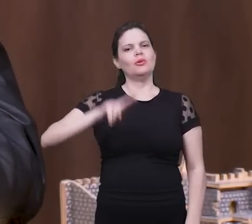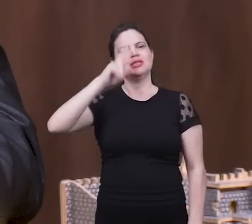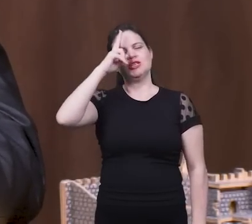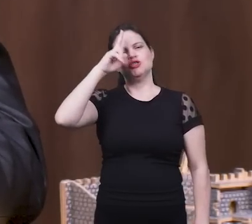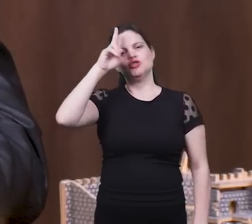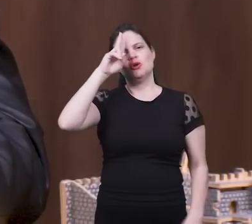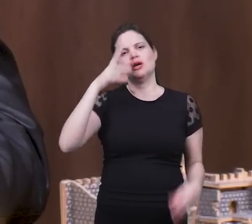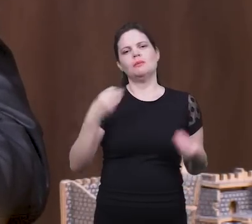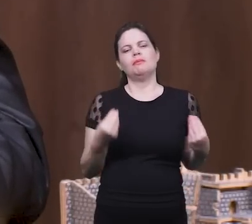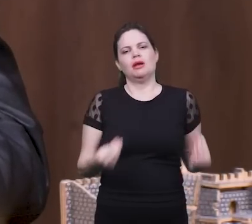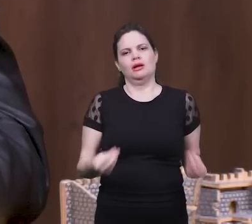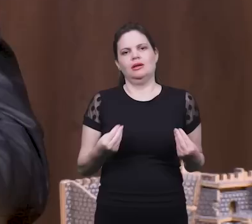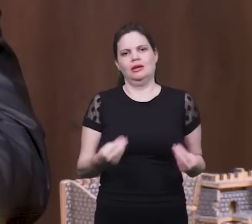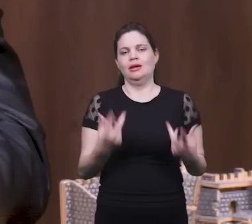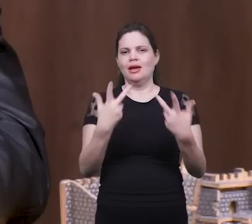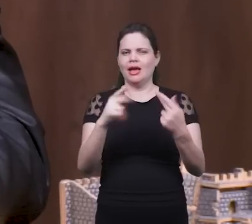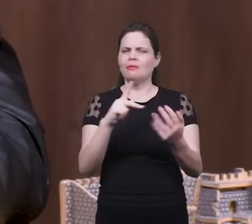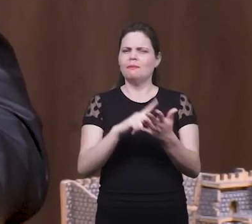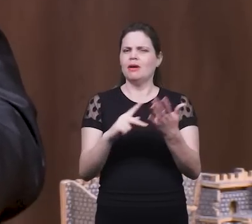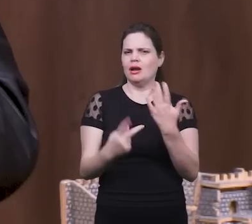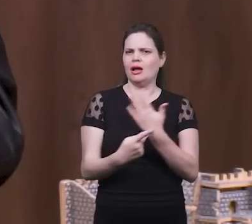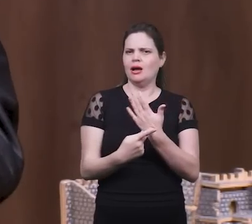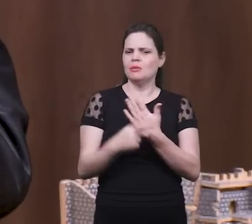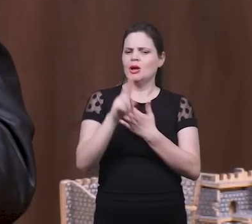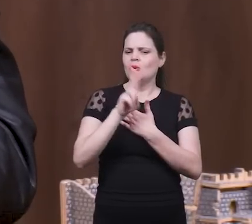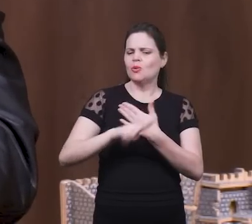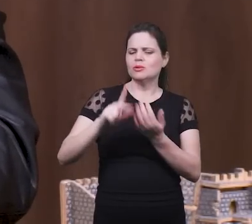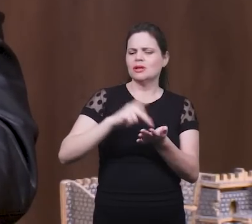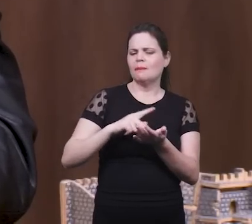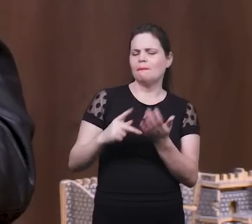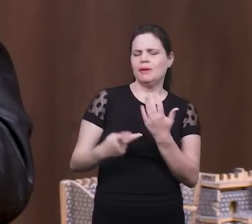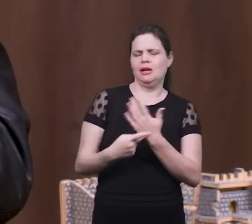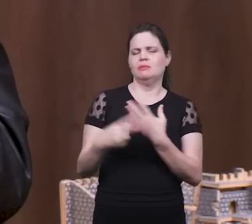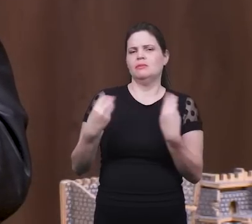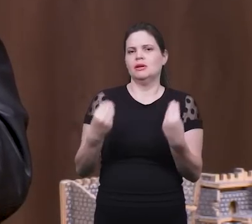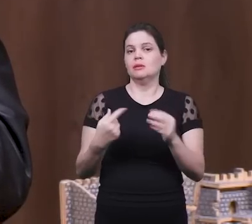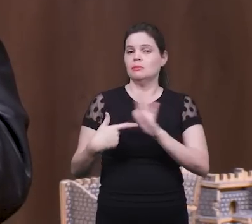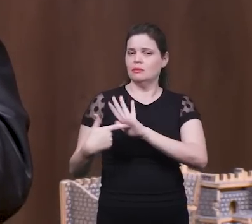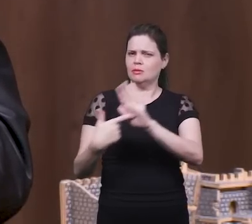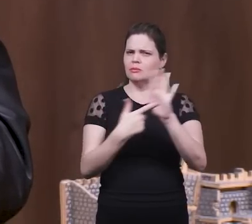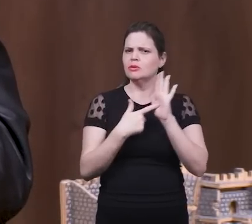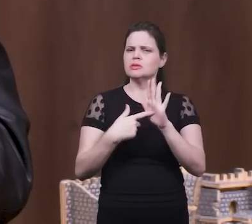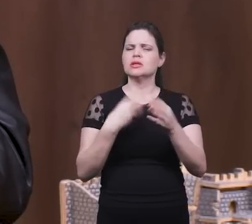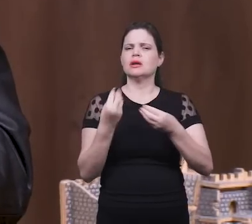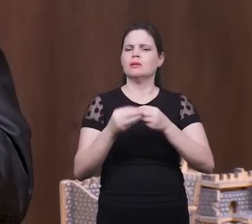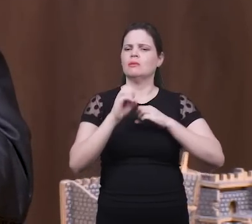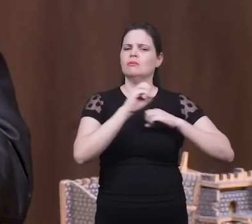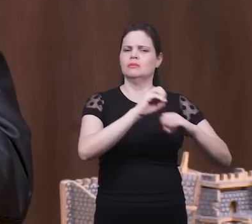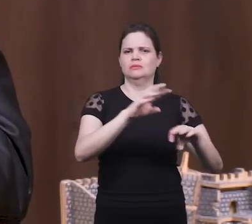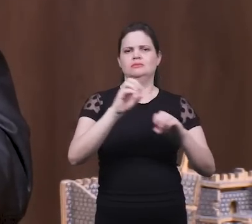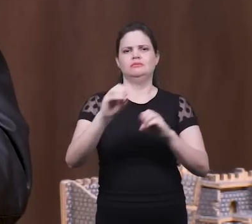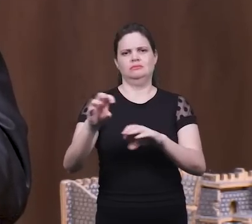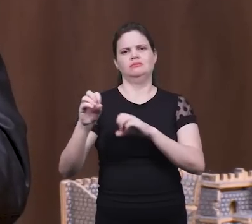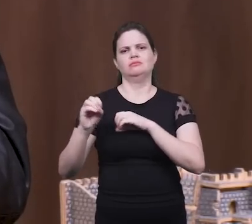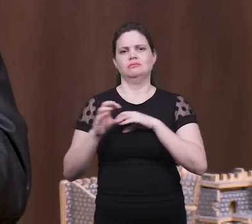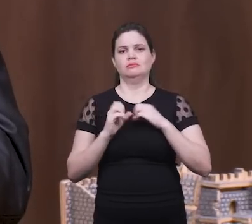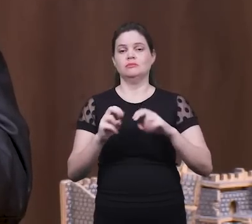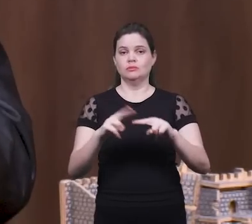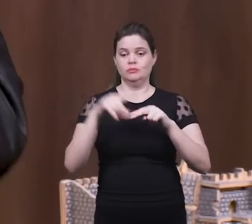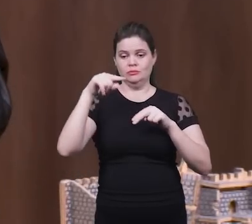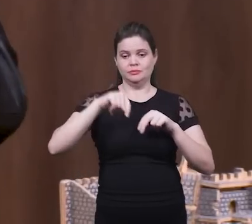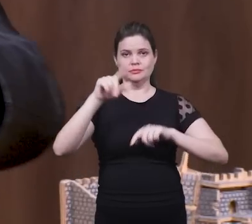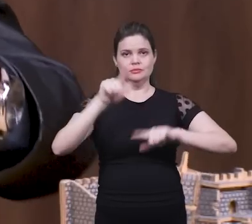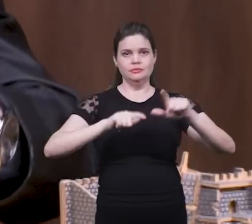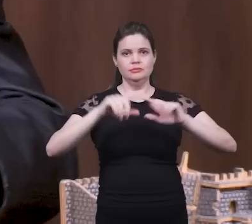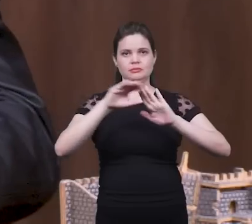falou muito por parábolas, por isso nesse programa aqui de arqueologia bíblica, nós vamos usar